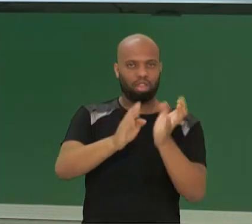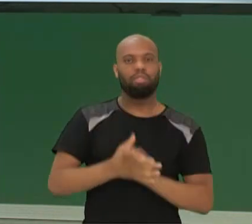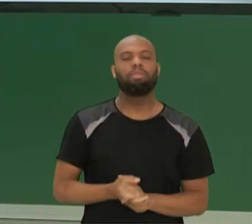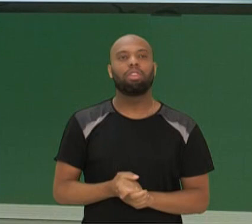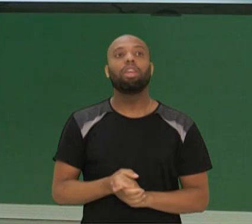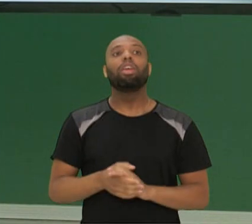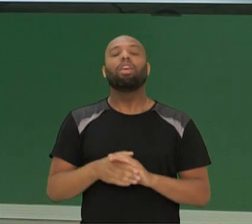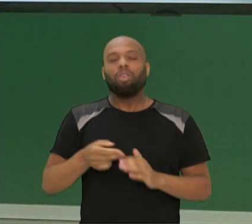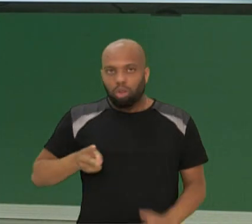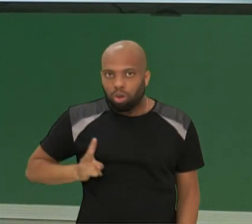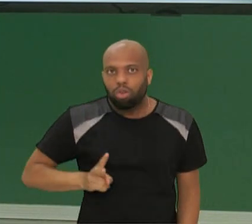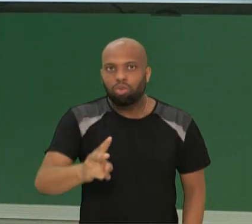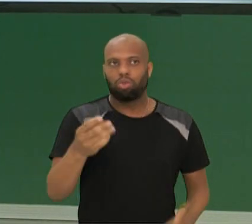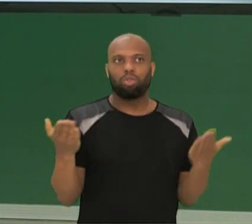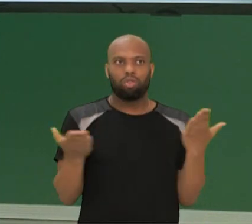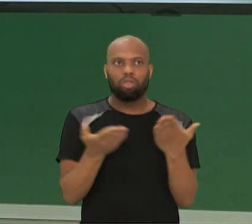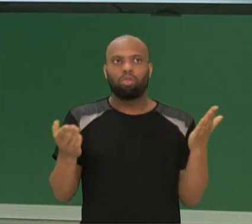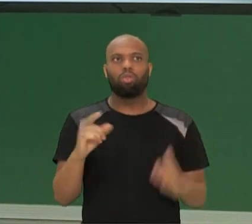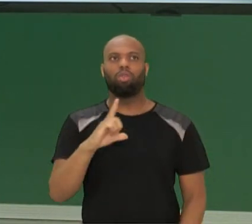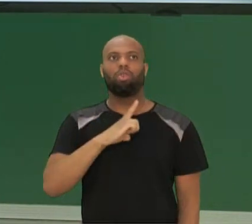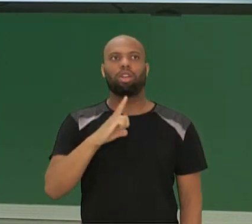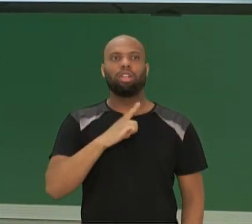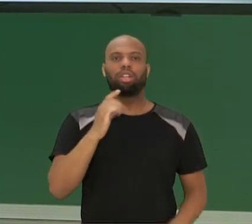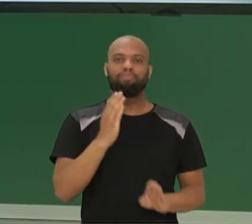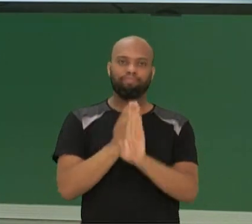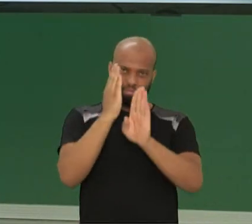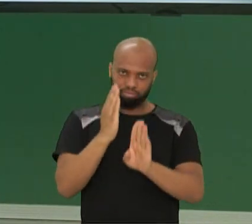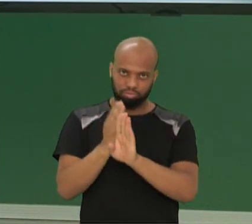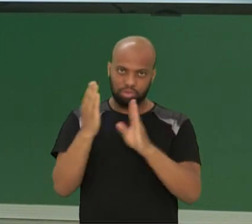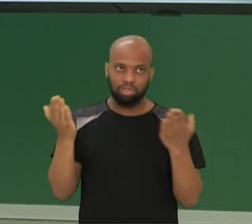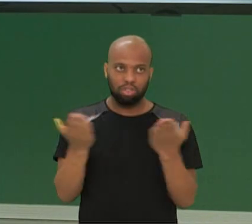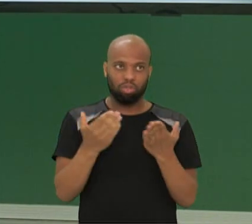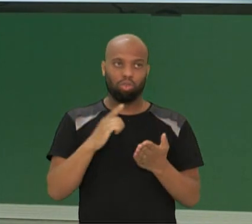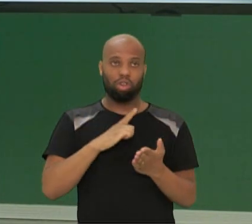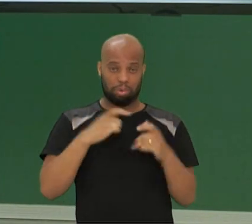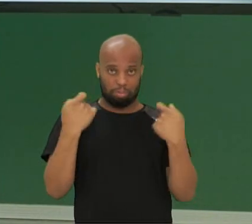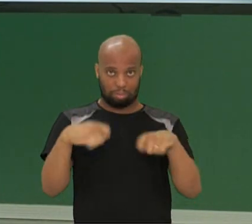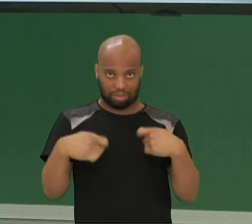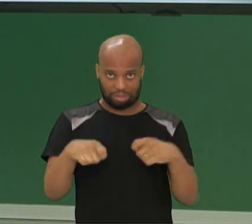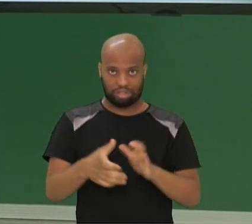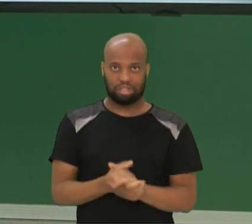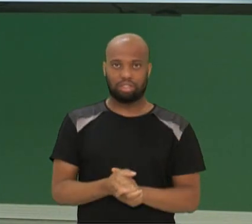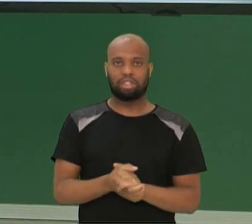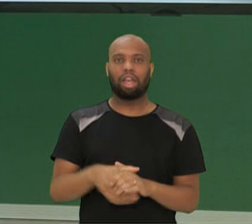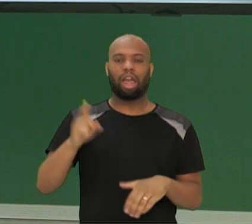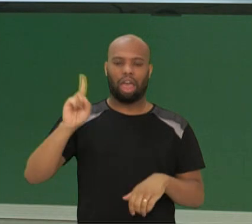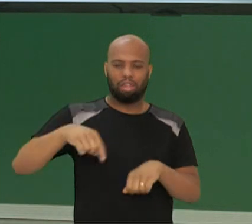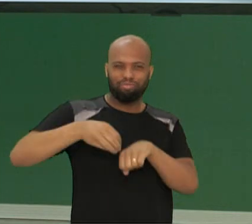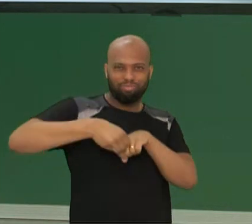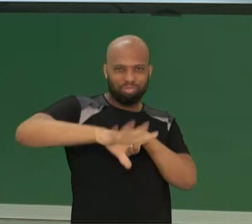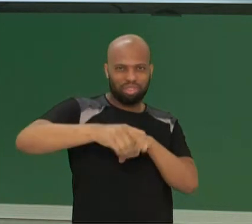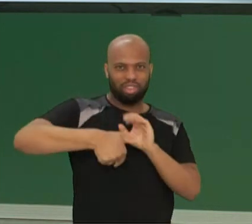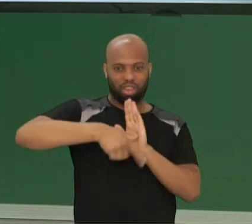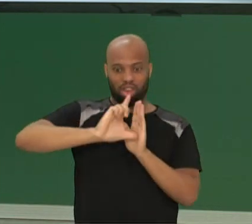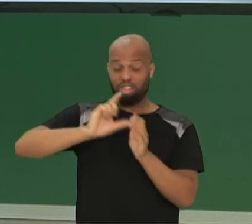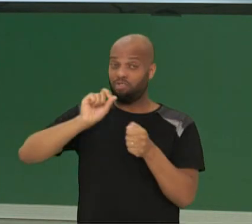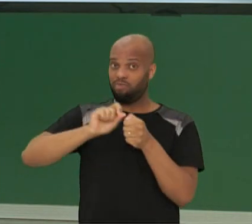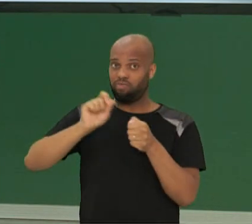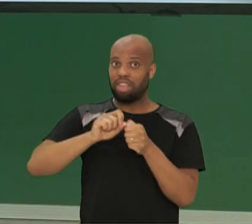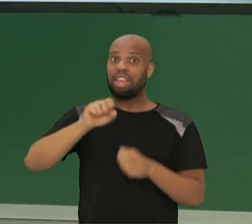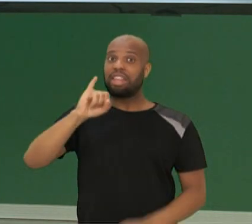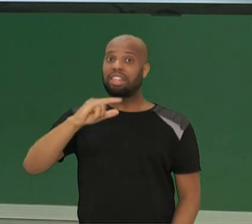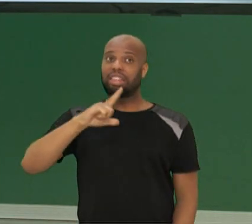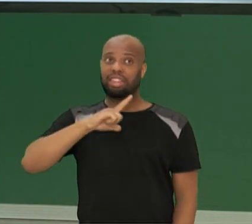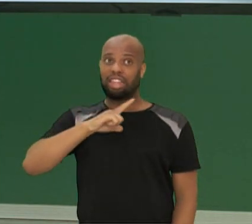aí, continuando, nós vamos identificar, temos que identificar, aquela dica que eu deixei para vocês, se os